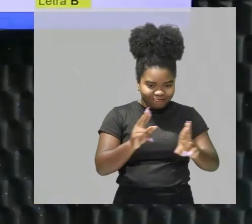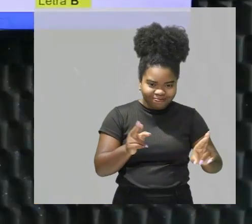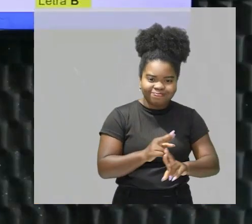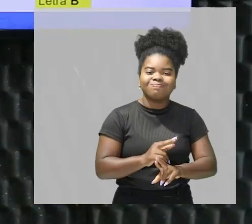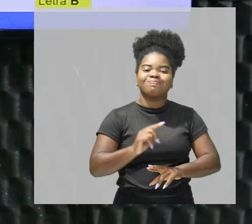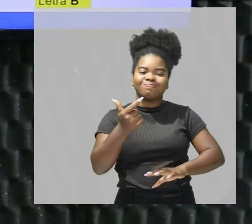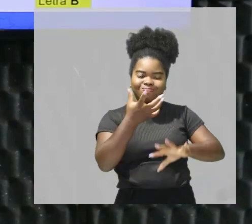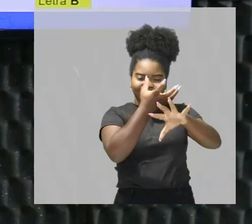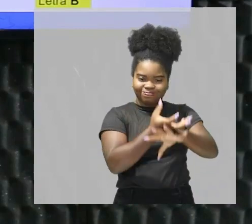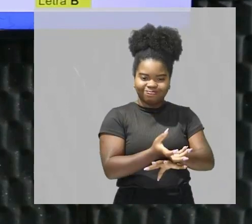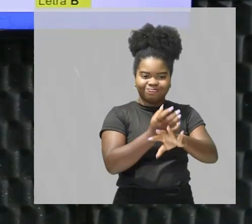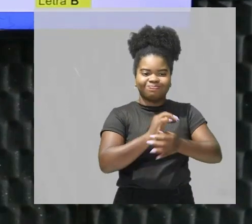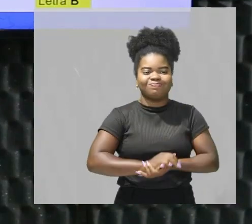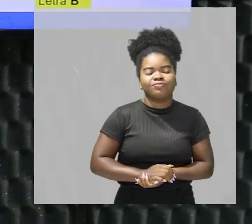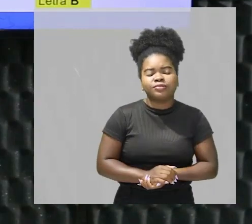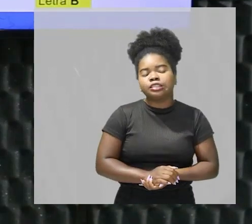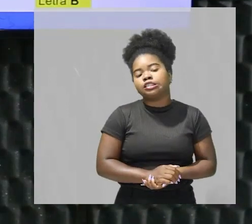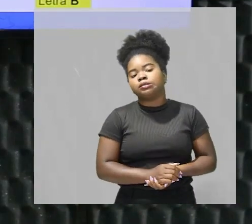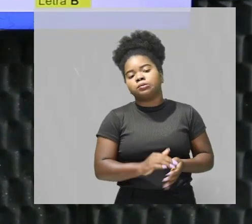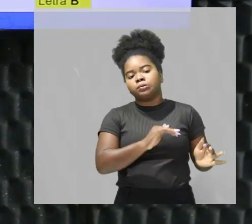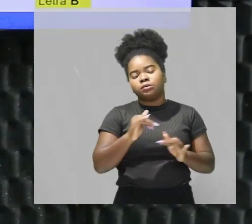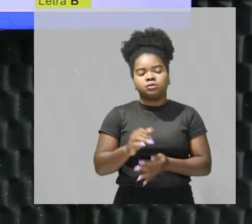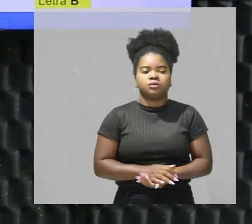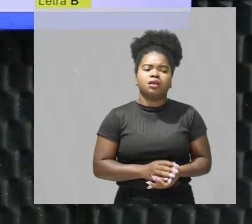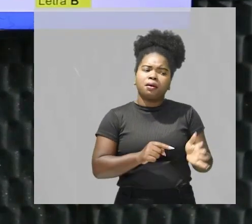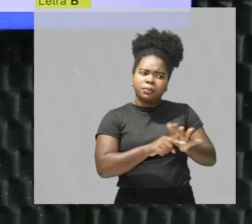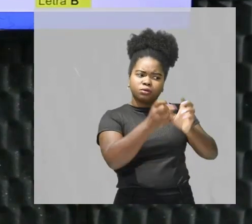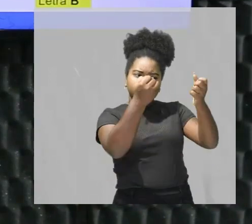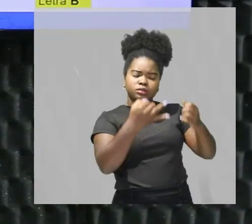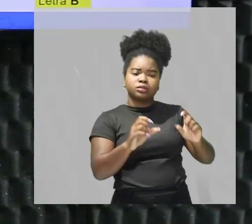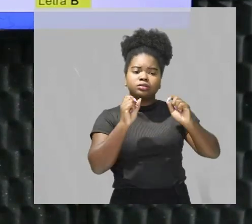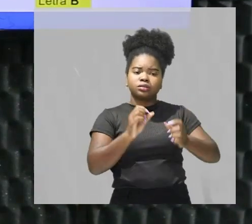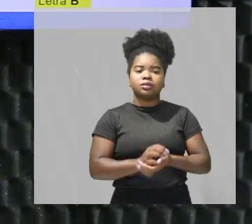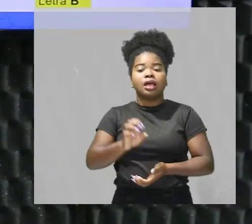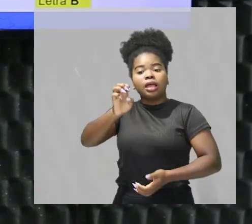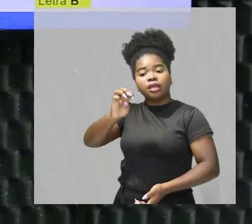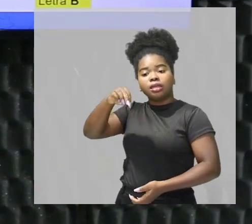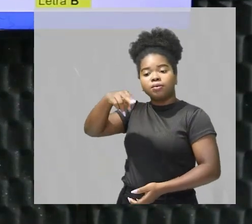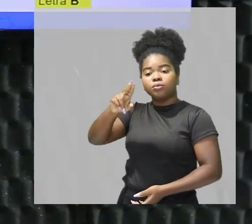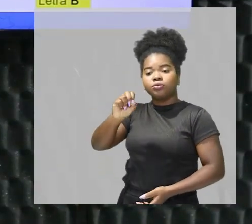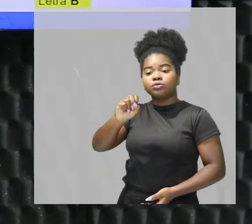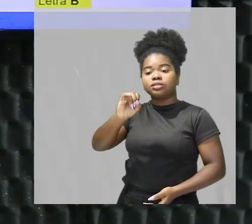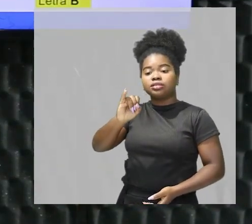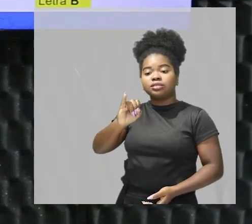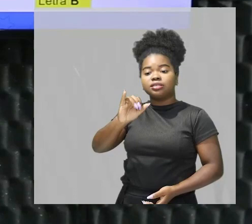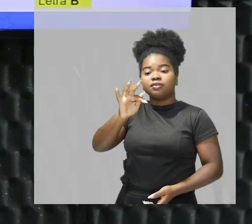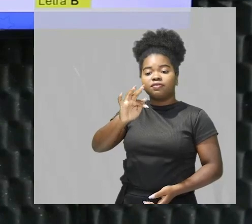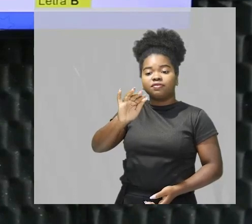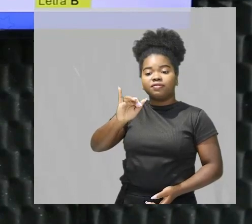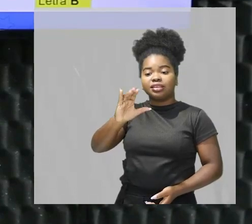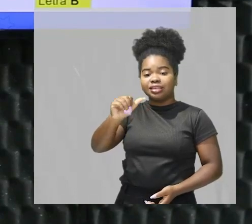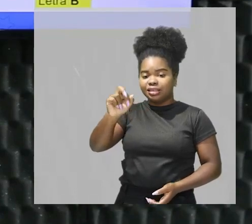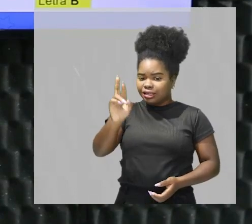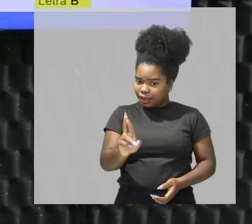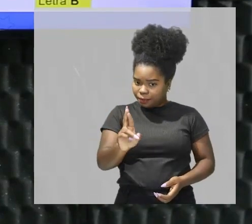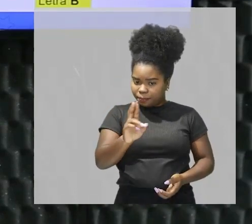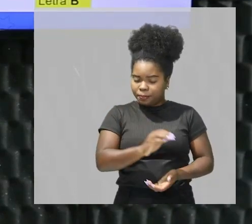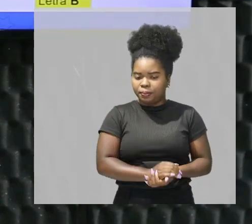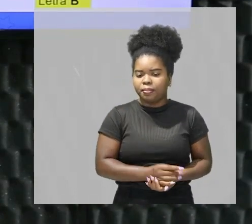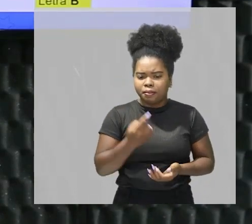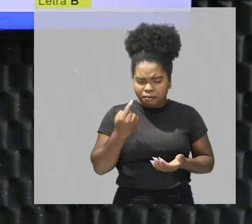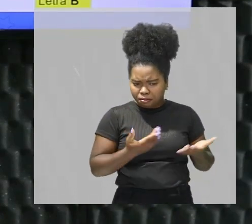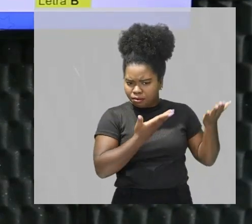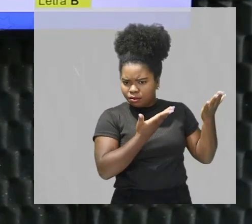Tá? Bom, a questão fala de emulsificar. Emoção. Tominha?